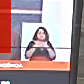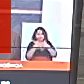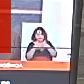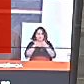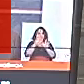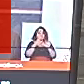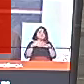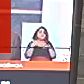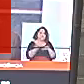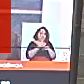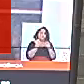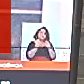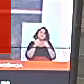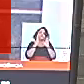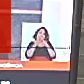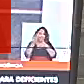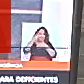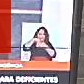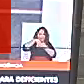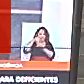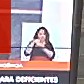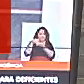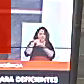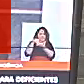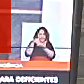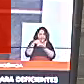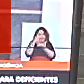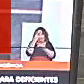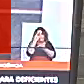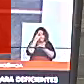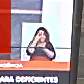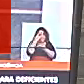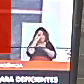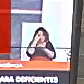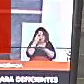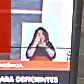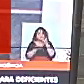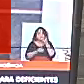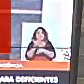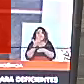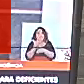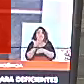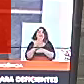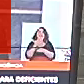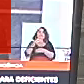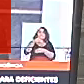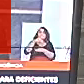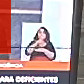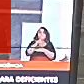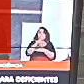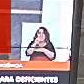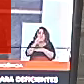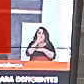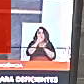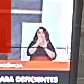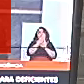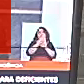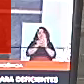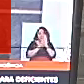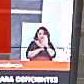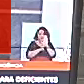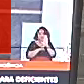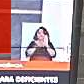isso internamente na secretaria. A expedição de um ato regulamentar para a gente procedimentalizar